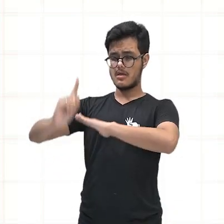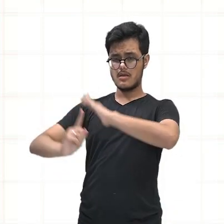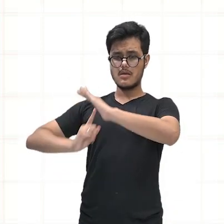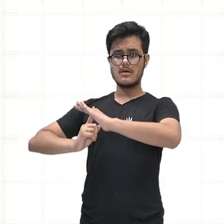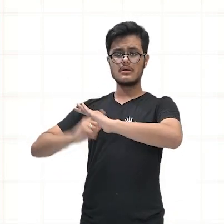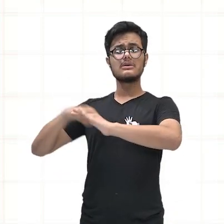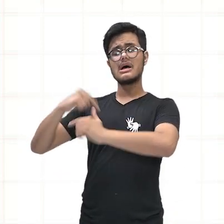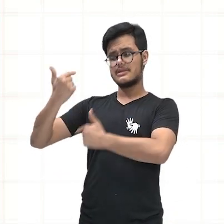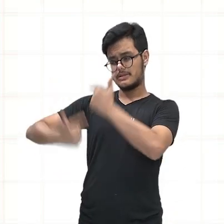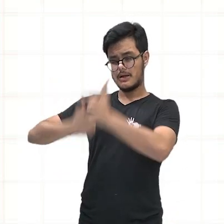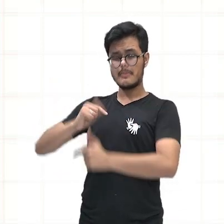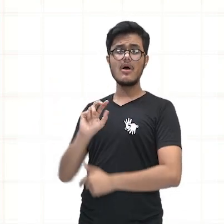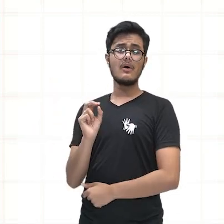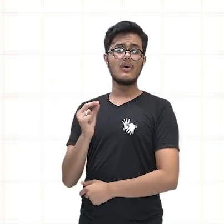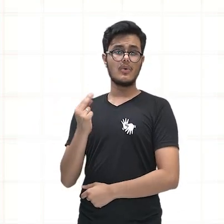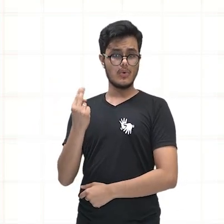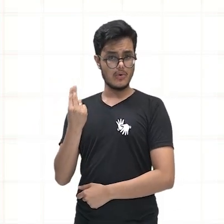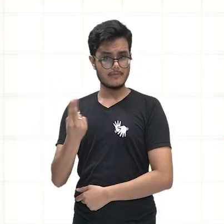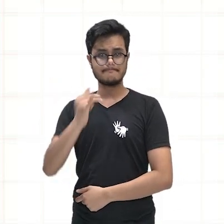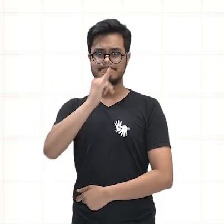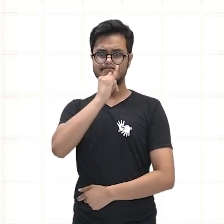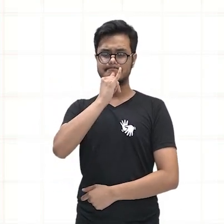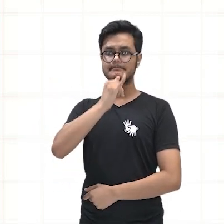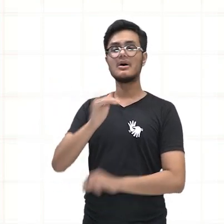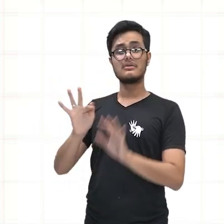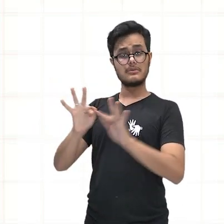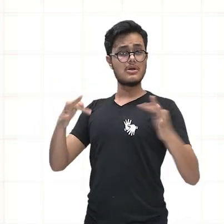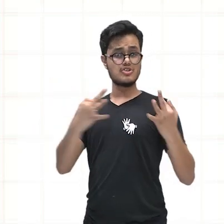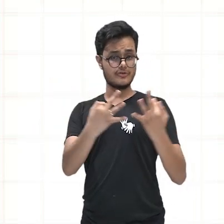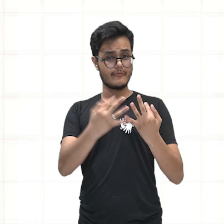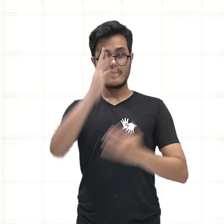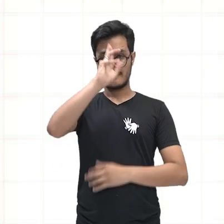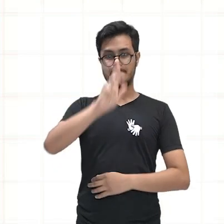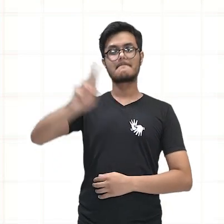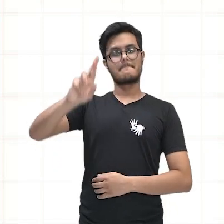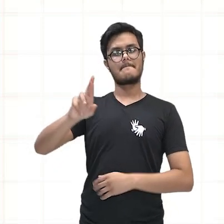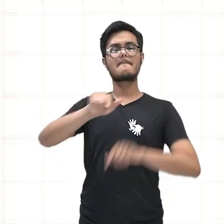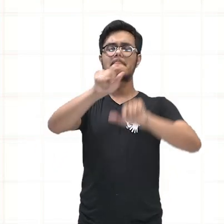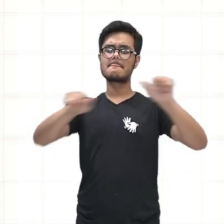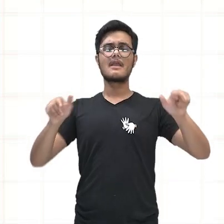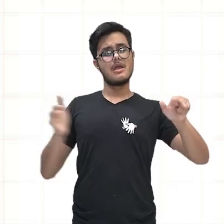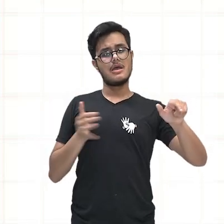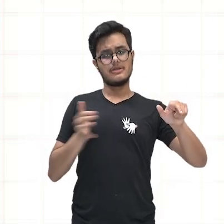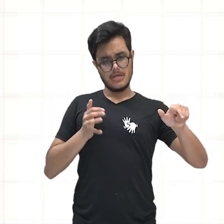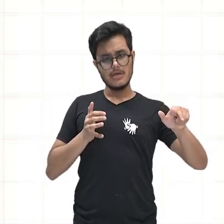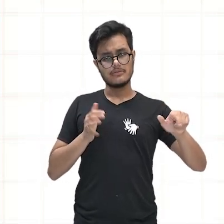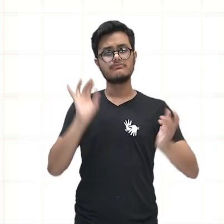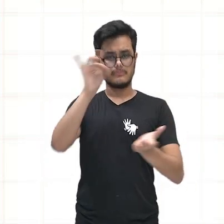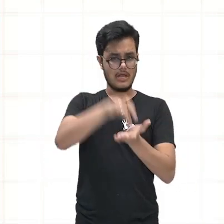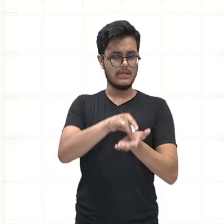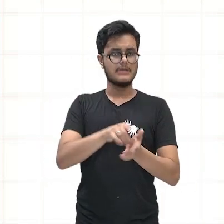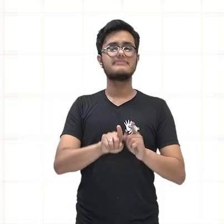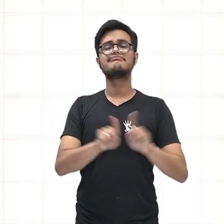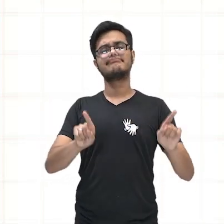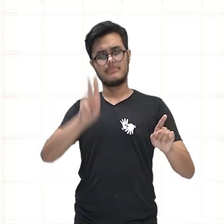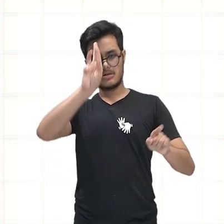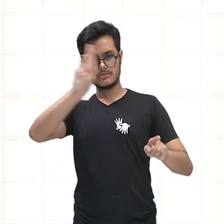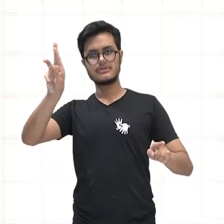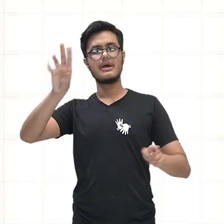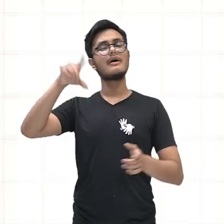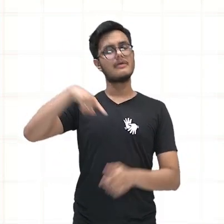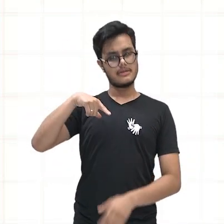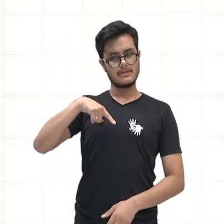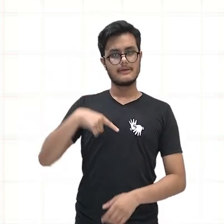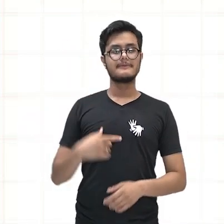servidores ou protegido do chefe de uma família com grande poder e prestígio geralmente esse era um